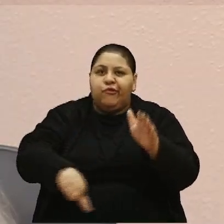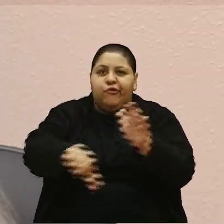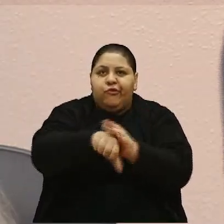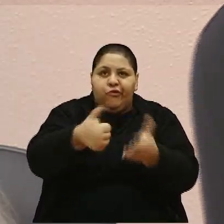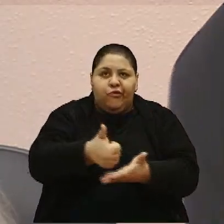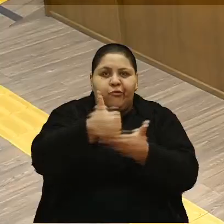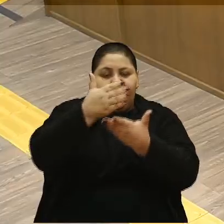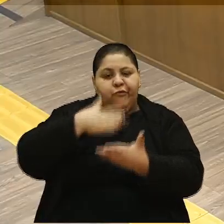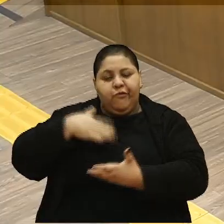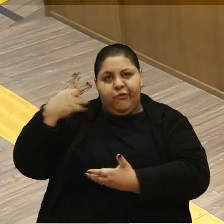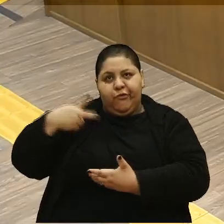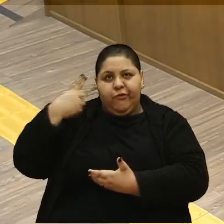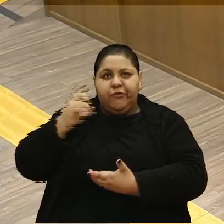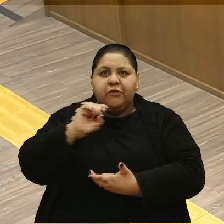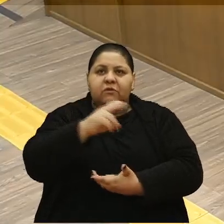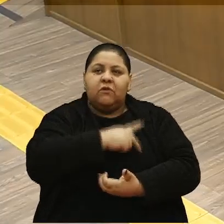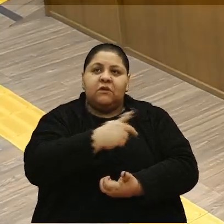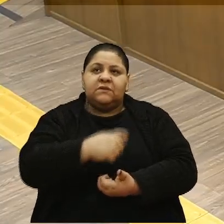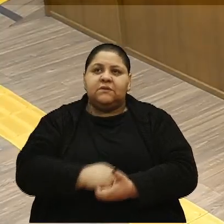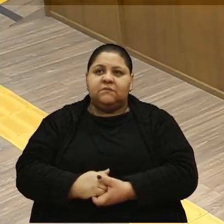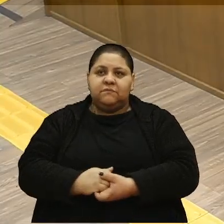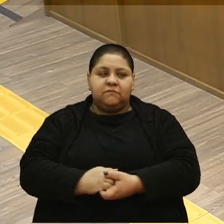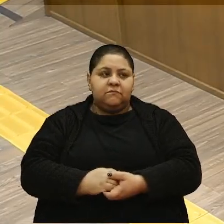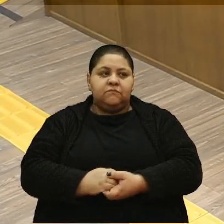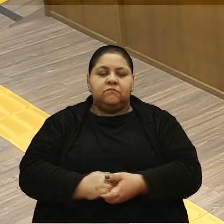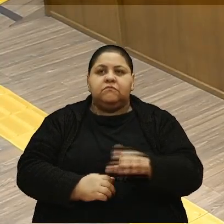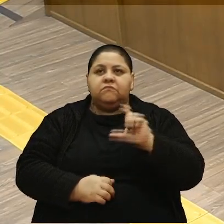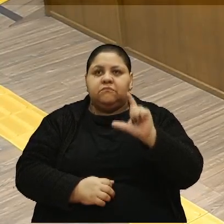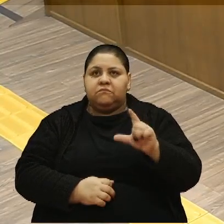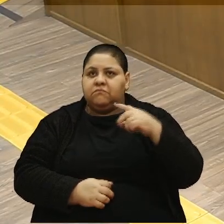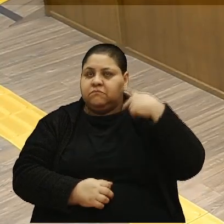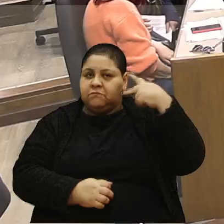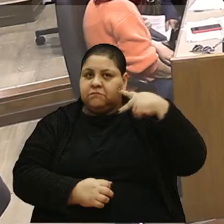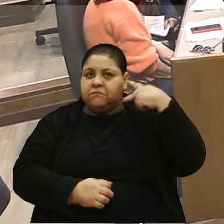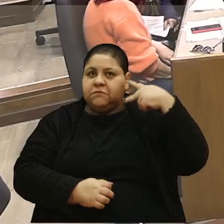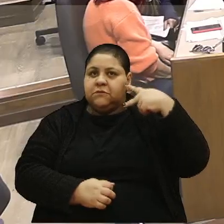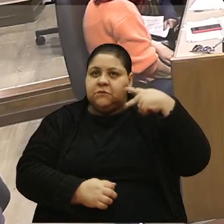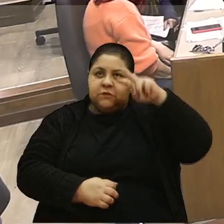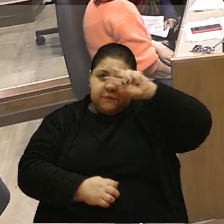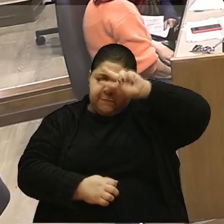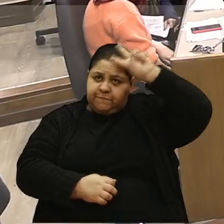deste vereador. Seria isso, presidente. Obrigado. Com a palavra, vereador Edson da Rosa.